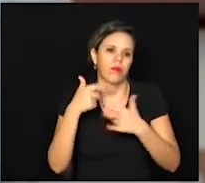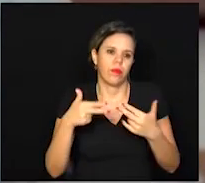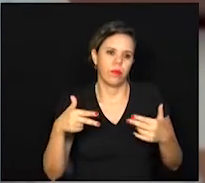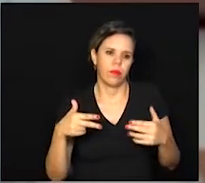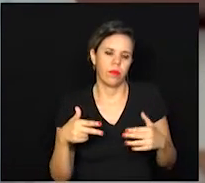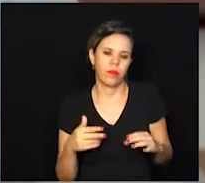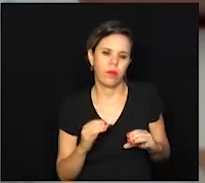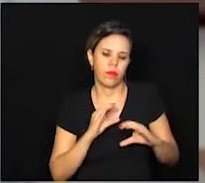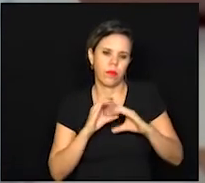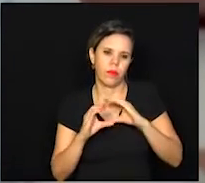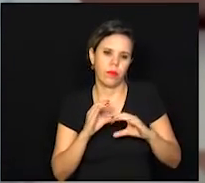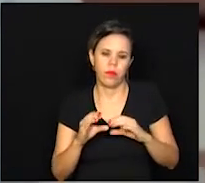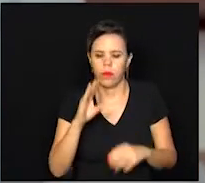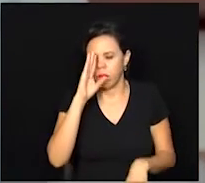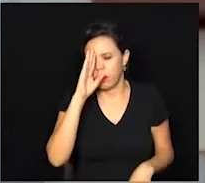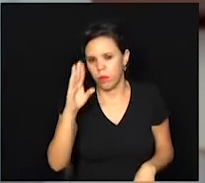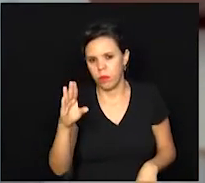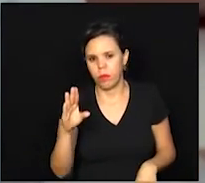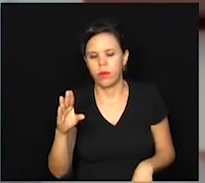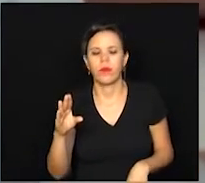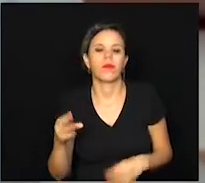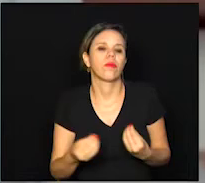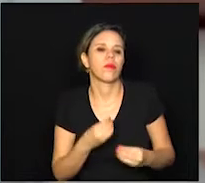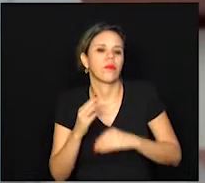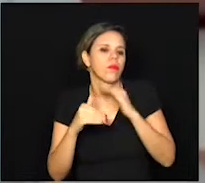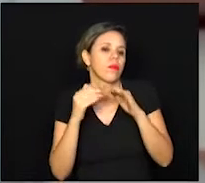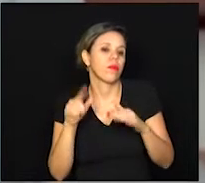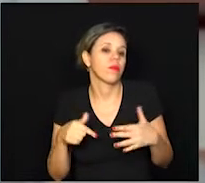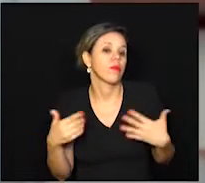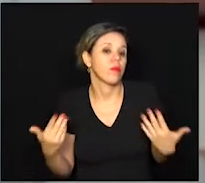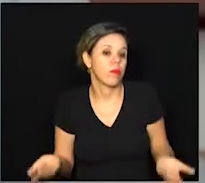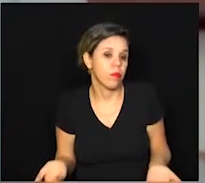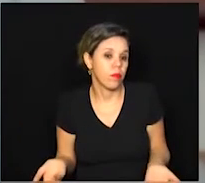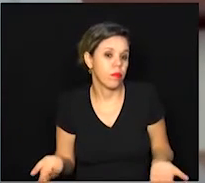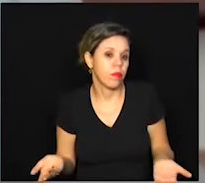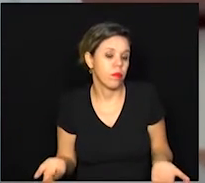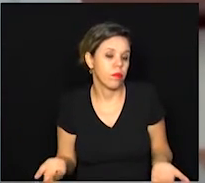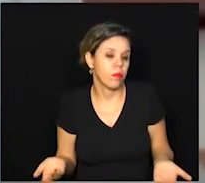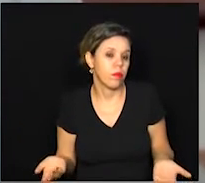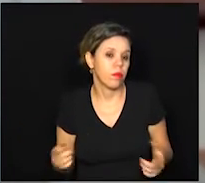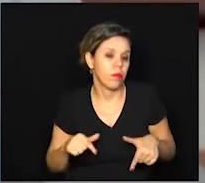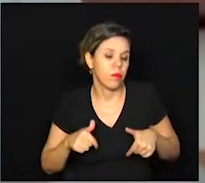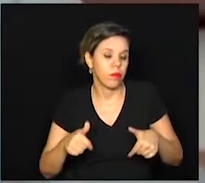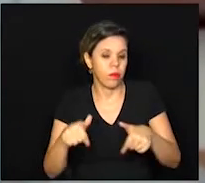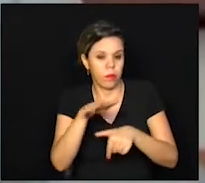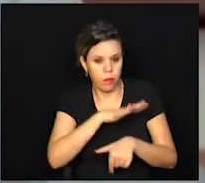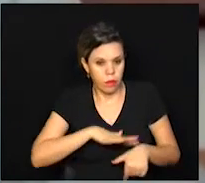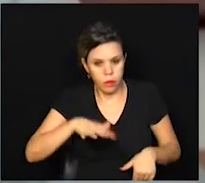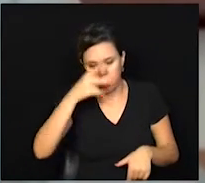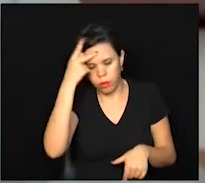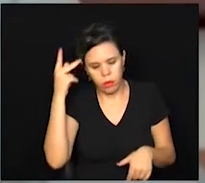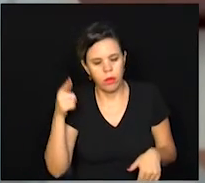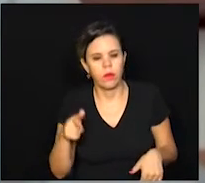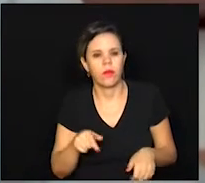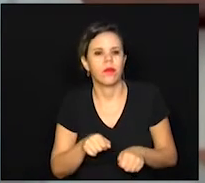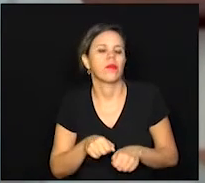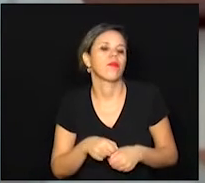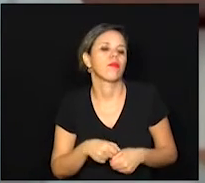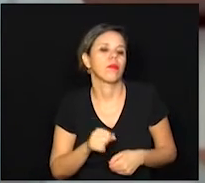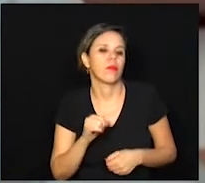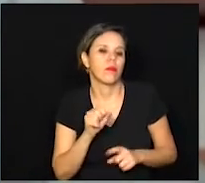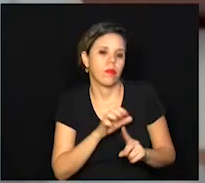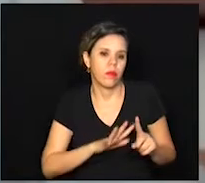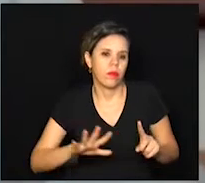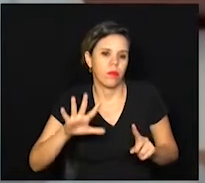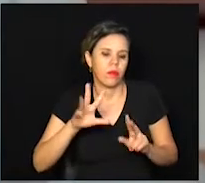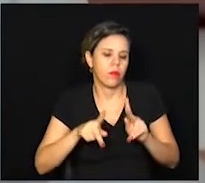pontes, e a principal forma de construir isso é o engajamento da sociedade civil organizada. Se a sociedade